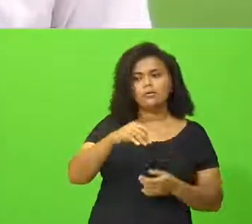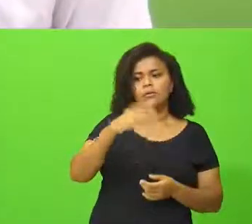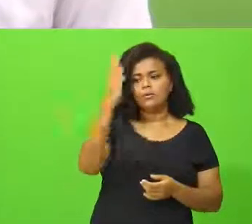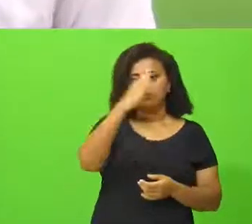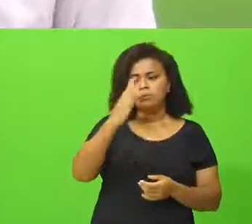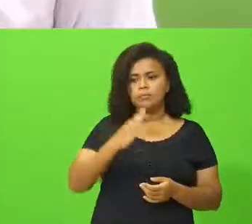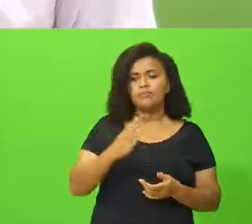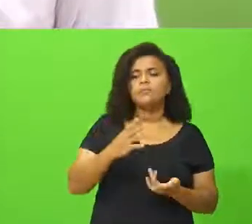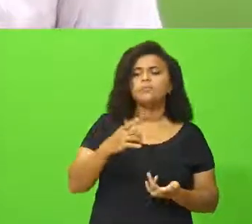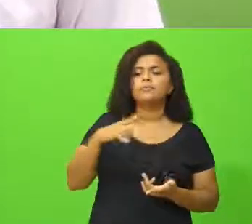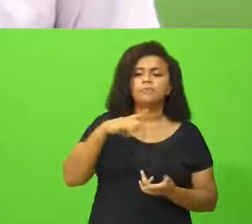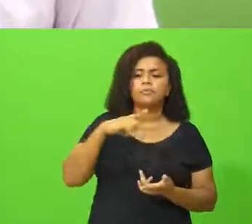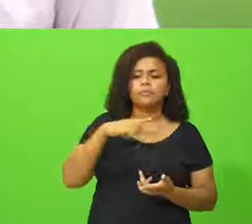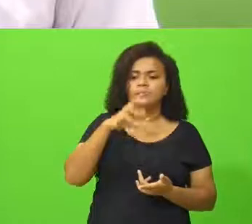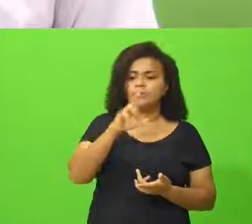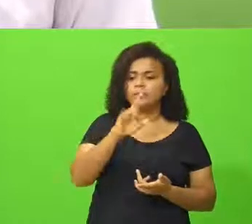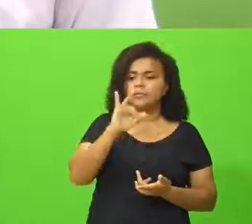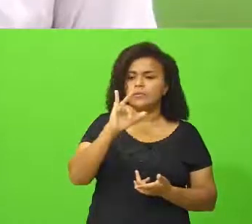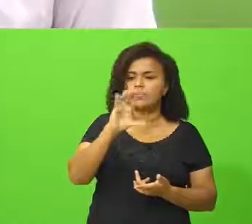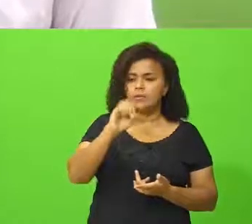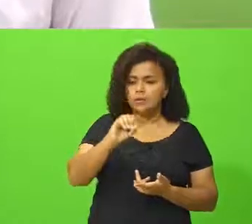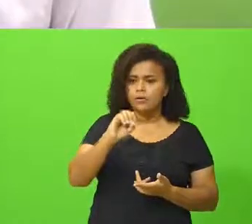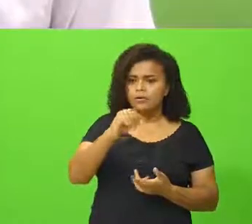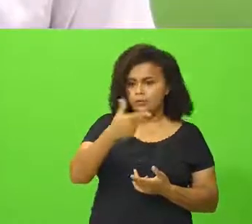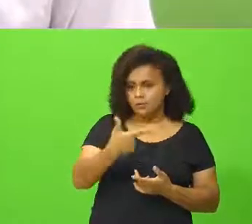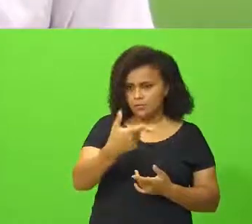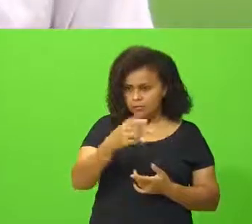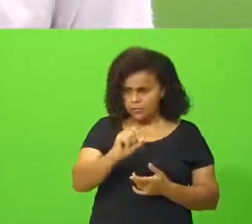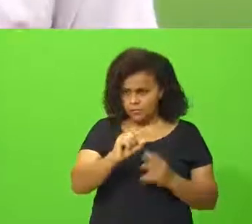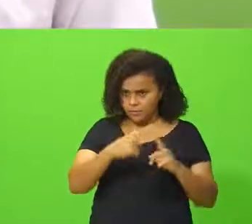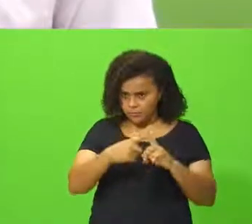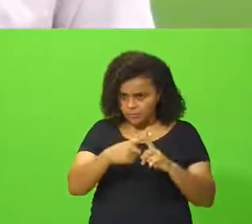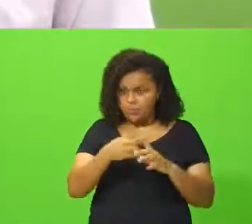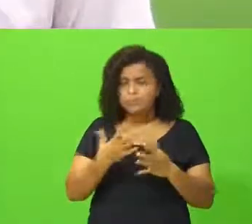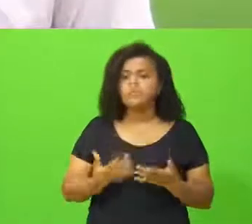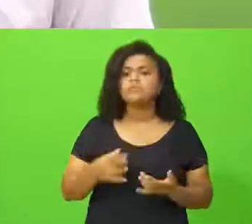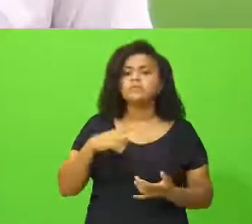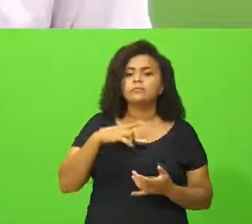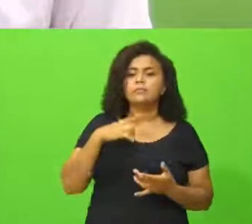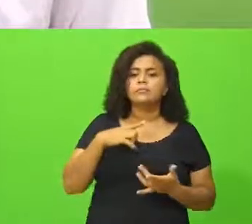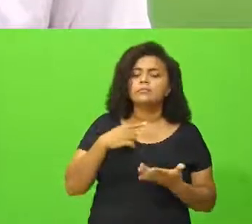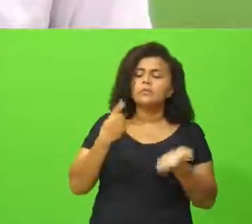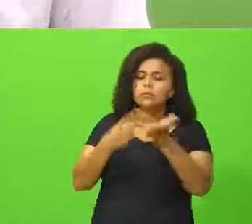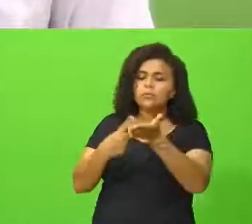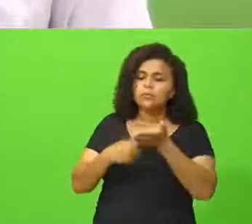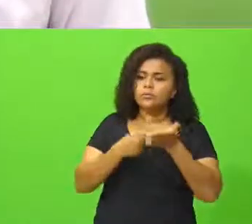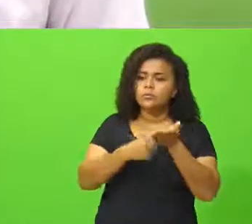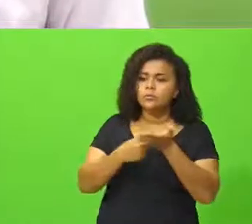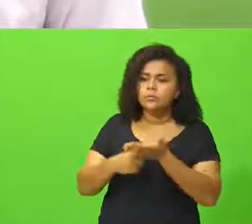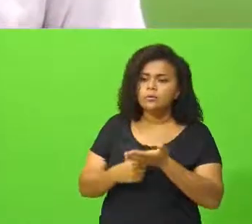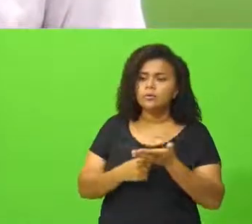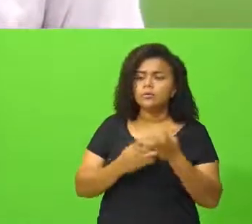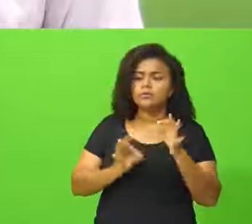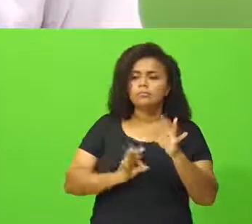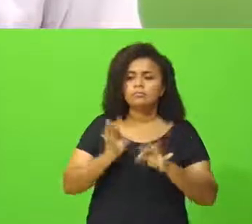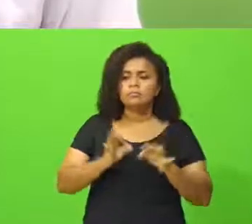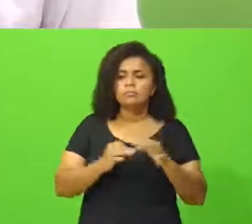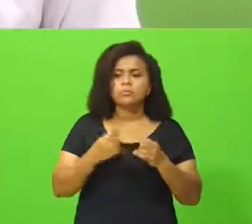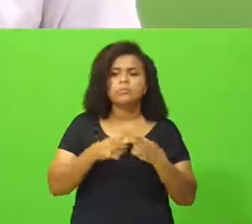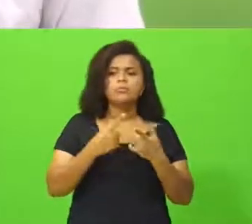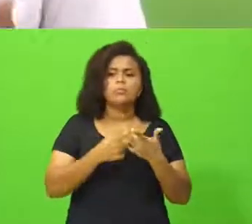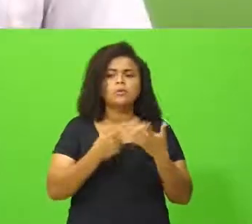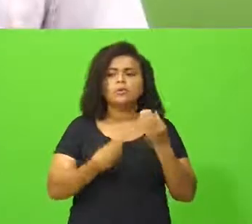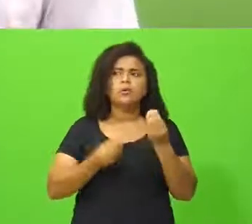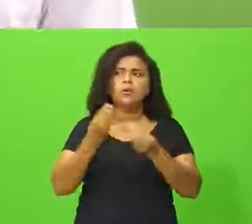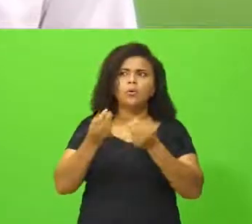veio mostrar o quanto a sociedade civil, né, organizada, está preocupada com esse combate à